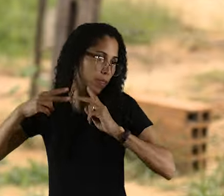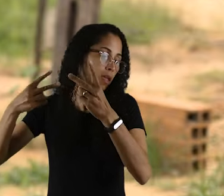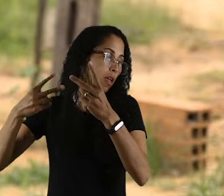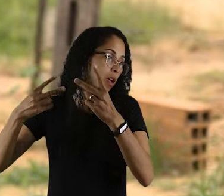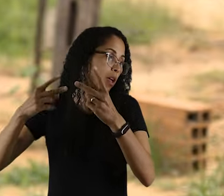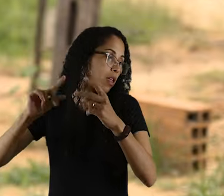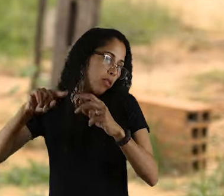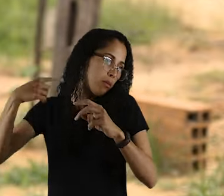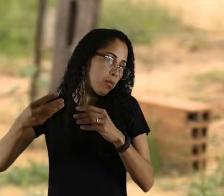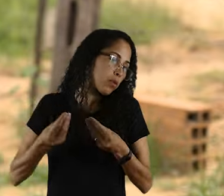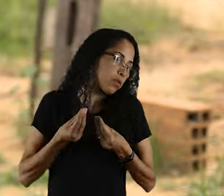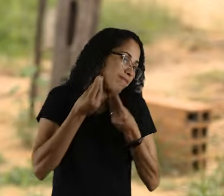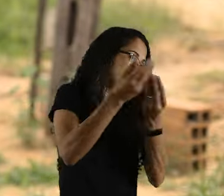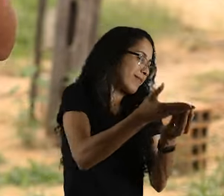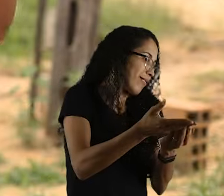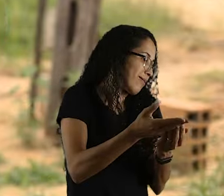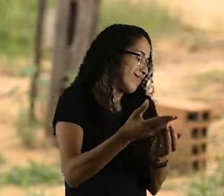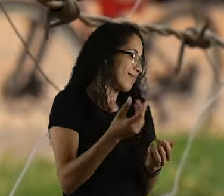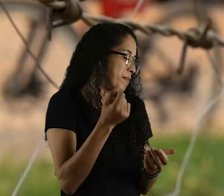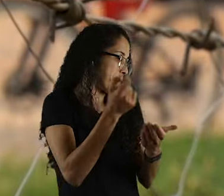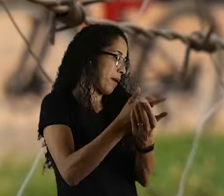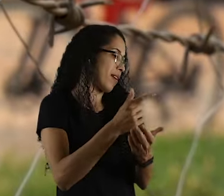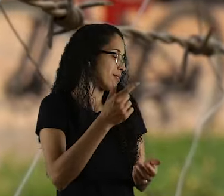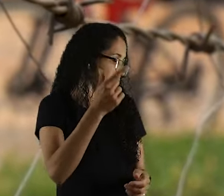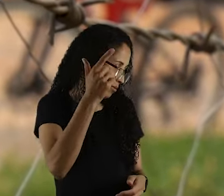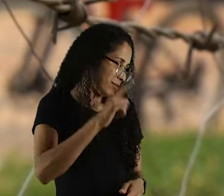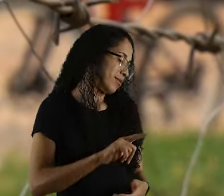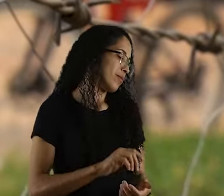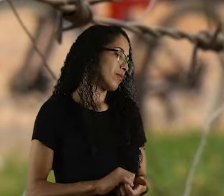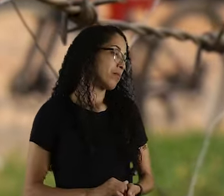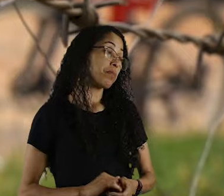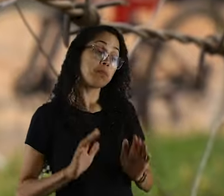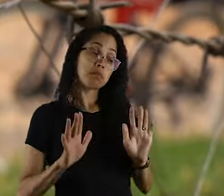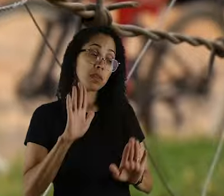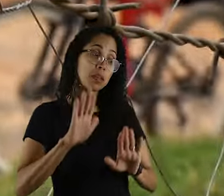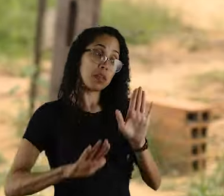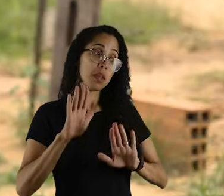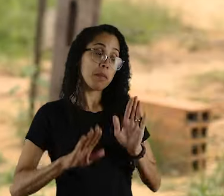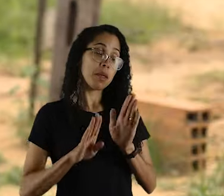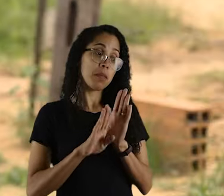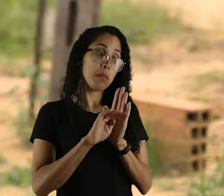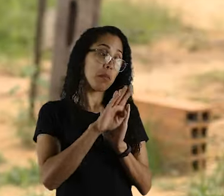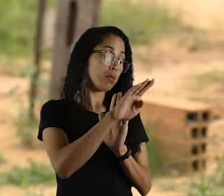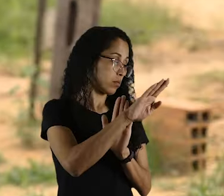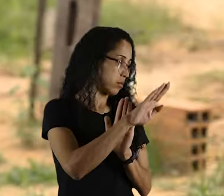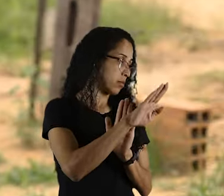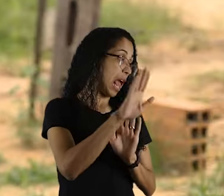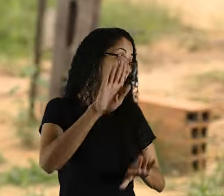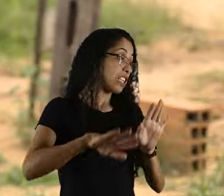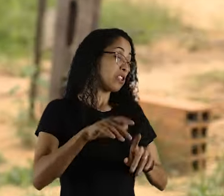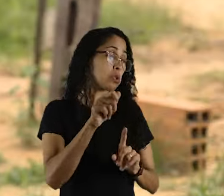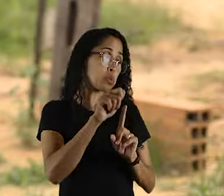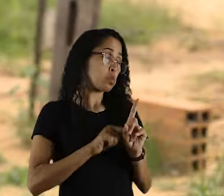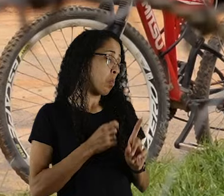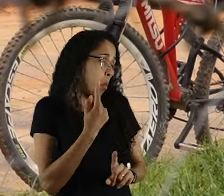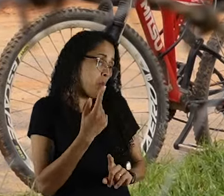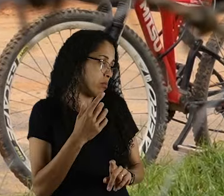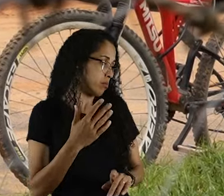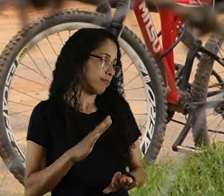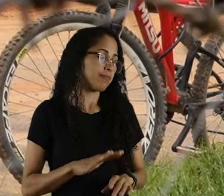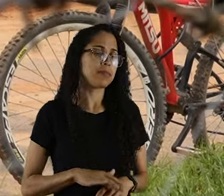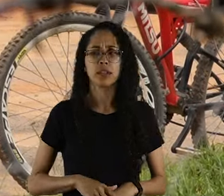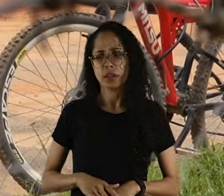eles em um mês a dois meses, depende do processo da Bolsa de Valores. A gente paga até em um mês, se for possível. Eu